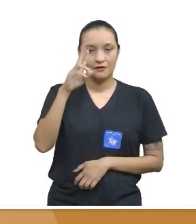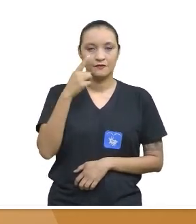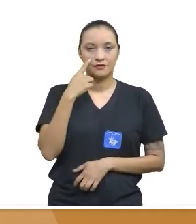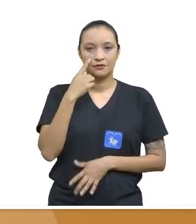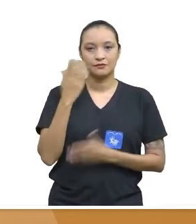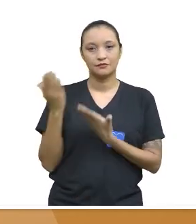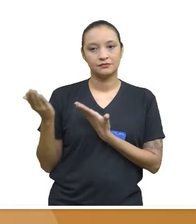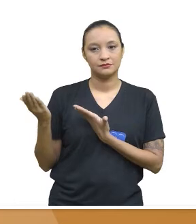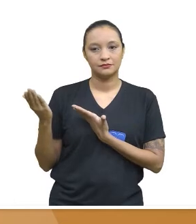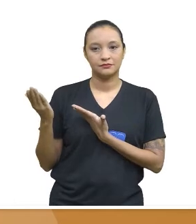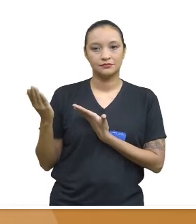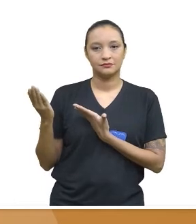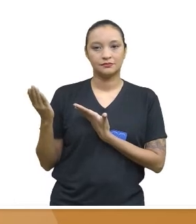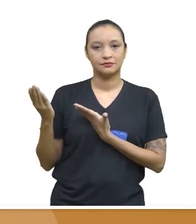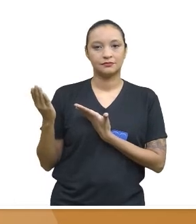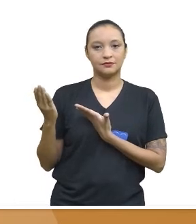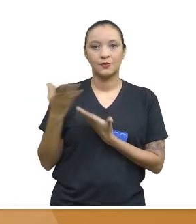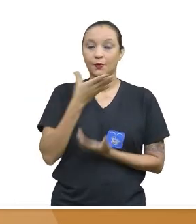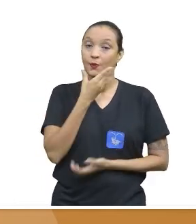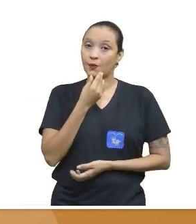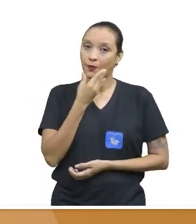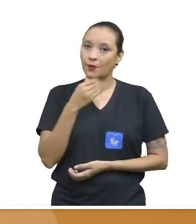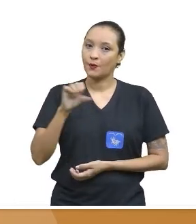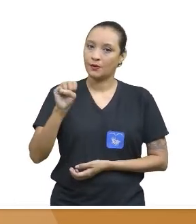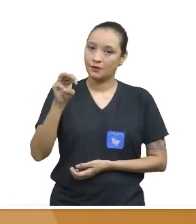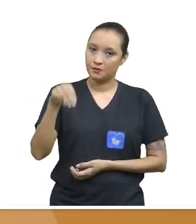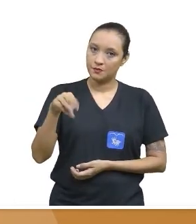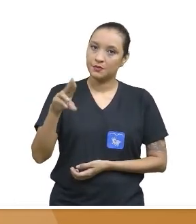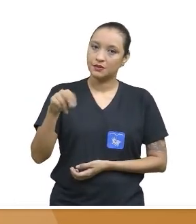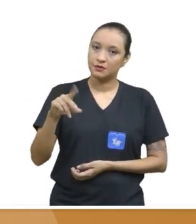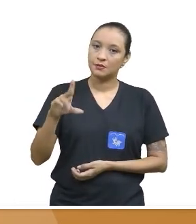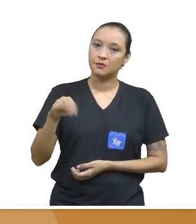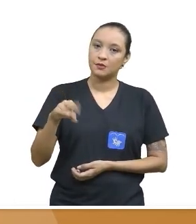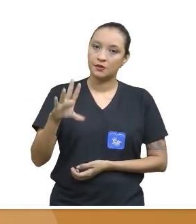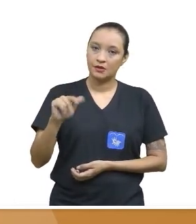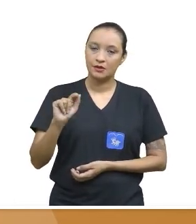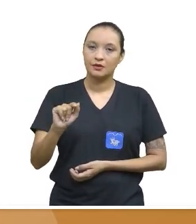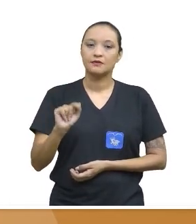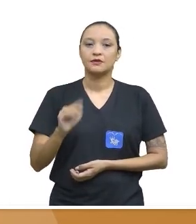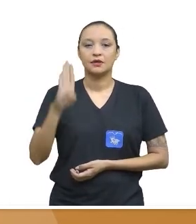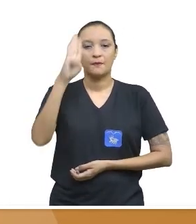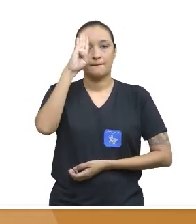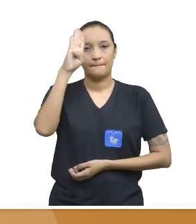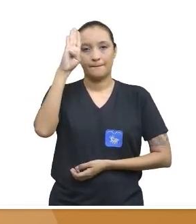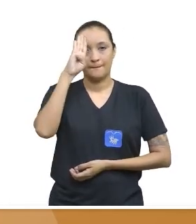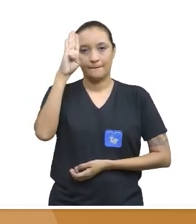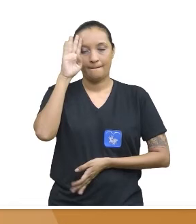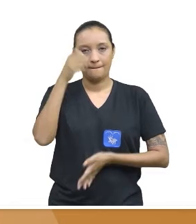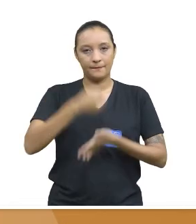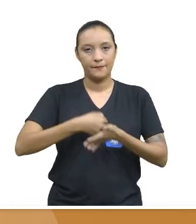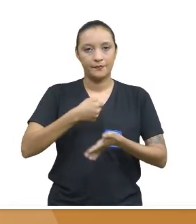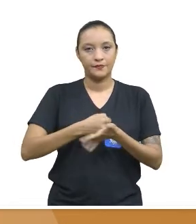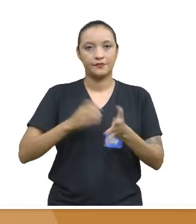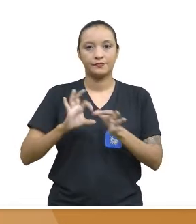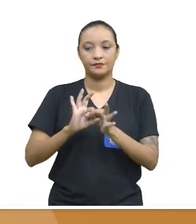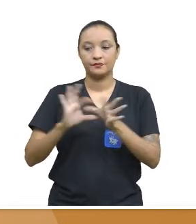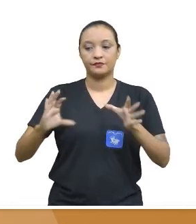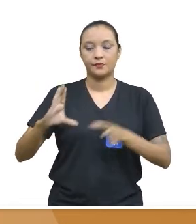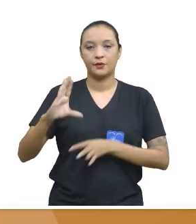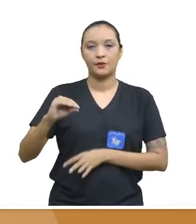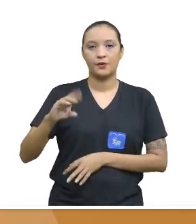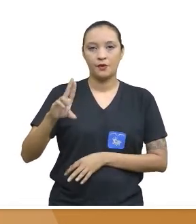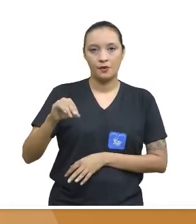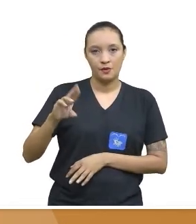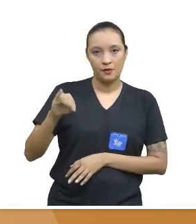Simão Bolívar, cuja campanha militar resultou na independência da Colômbia, Equador e